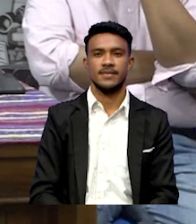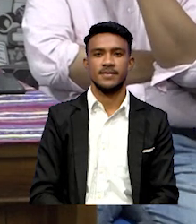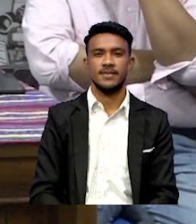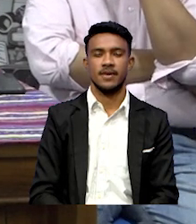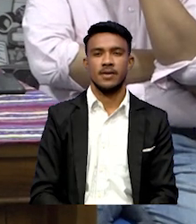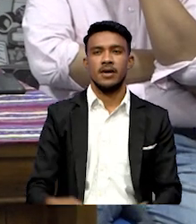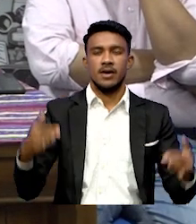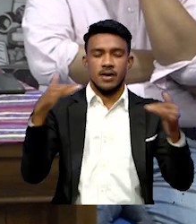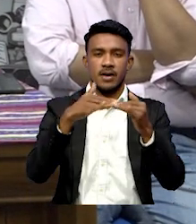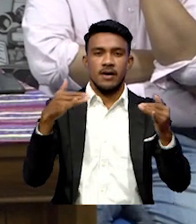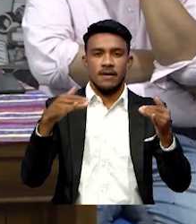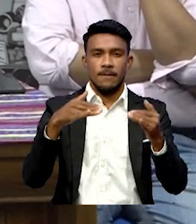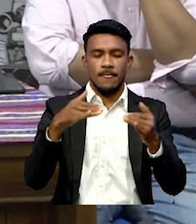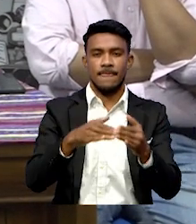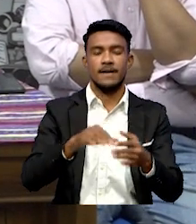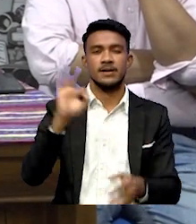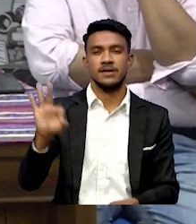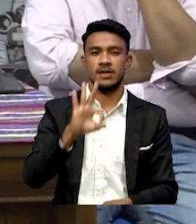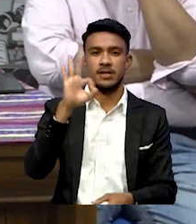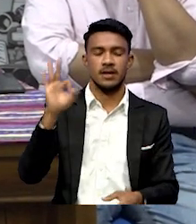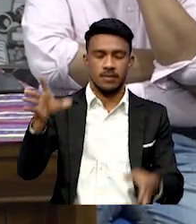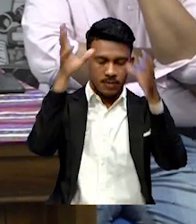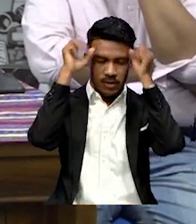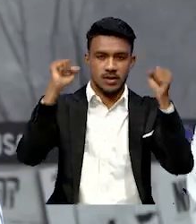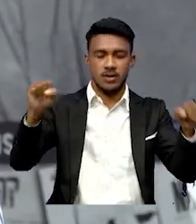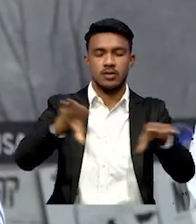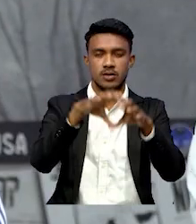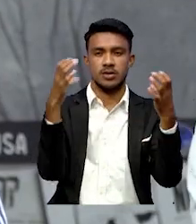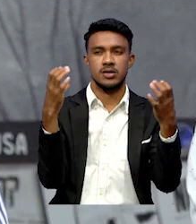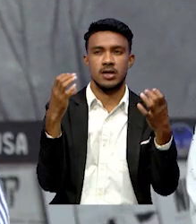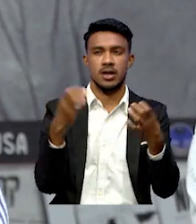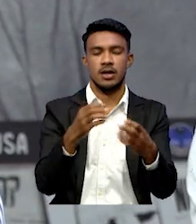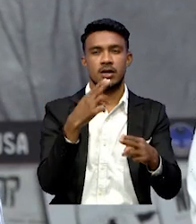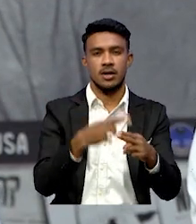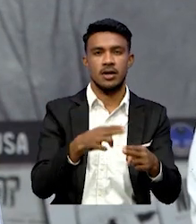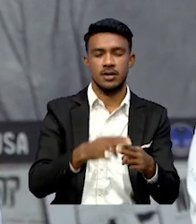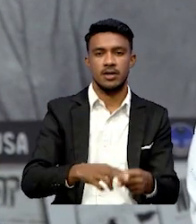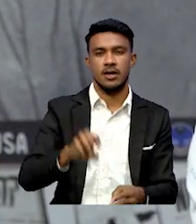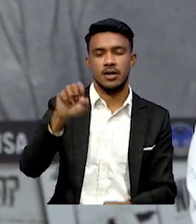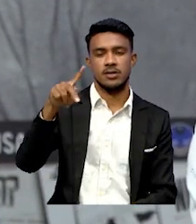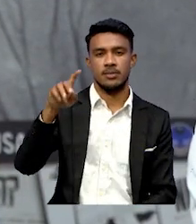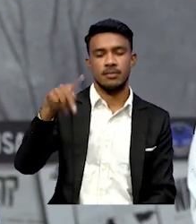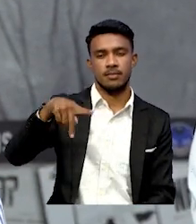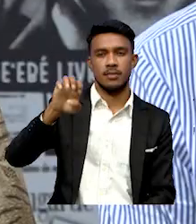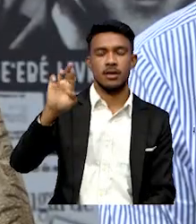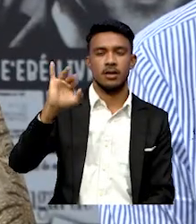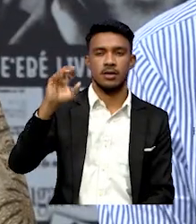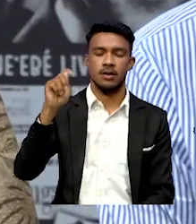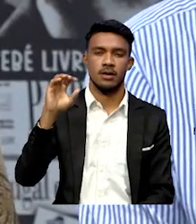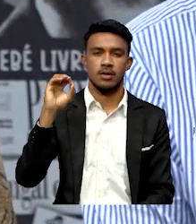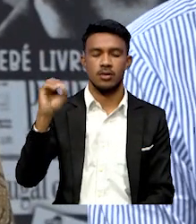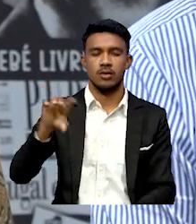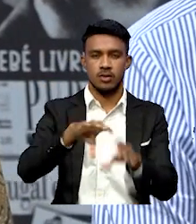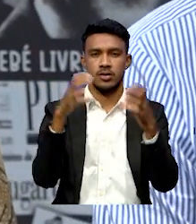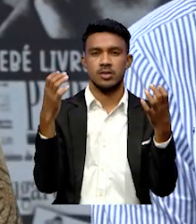Leu-se conferência para a imprensa sexta né, presidente interino, Conselho de Imprensa, Espírito de Assimenes, Ateten, durante a monitorização Conselho de Imprensa